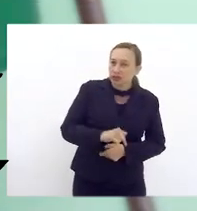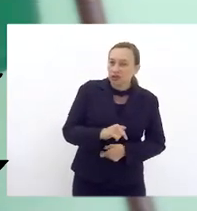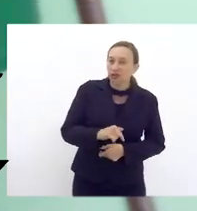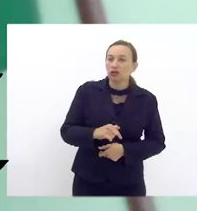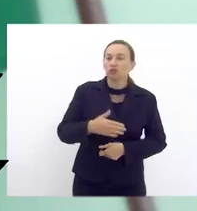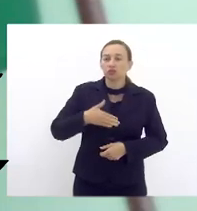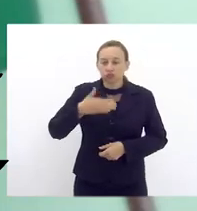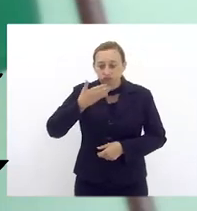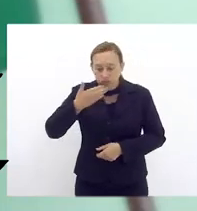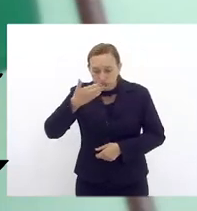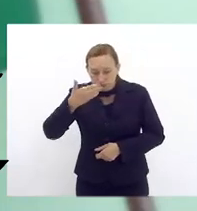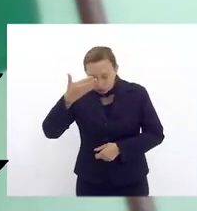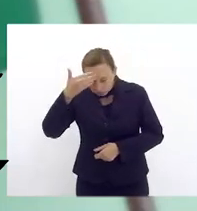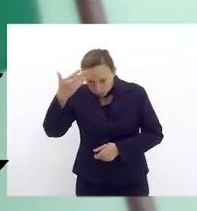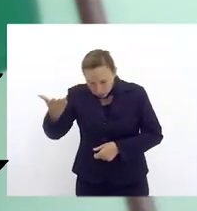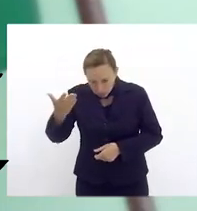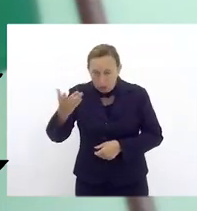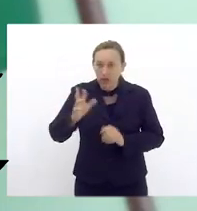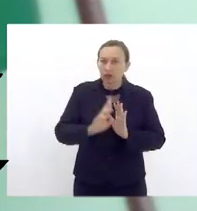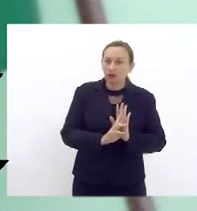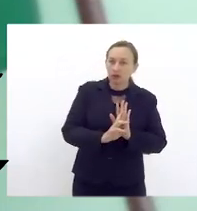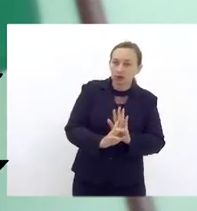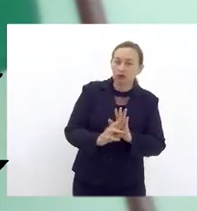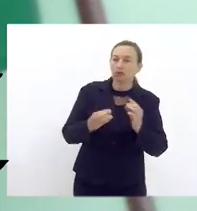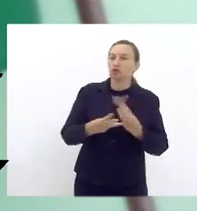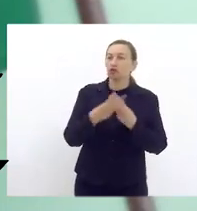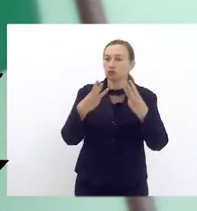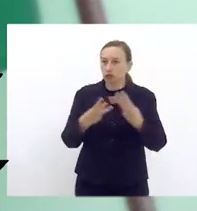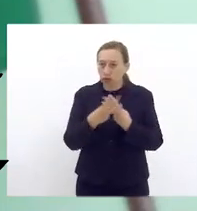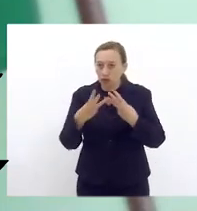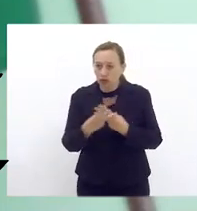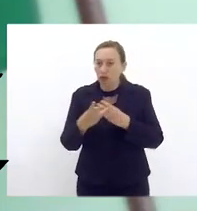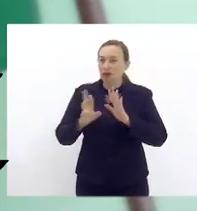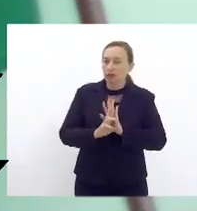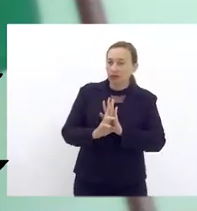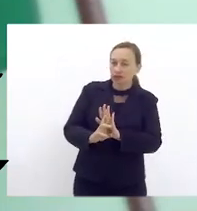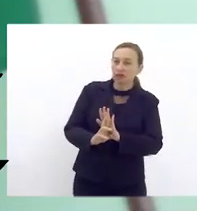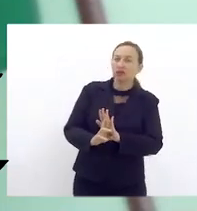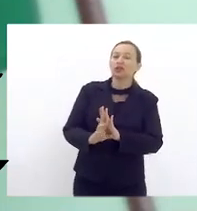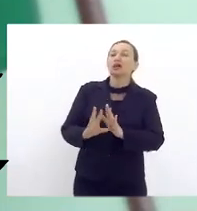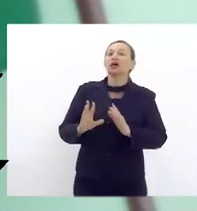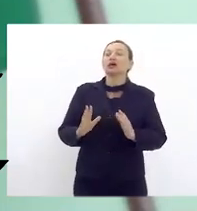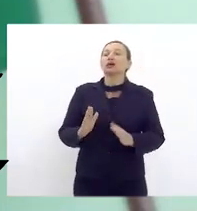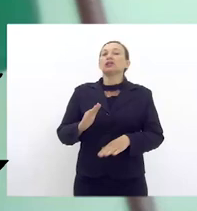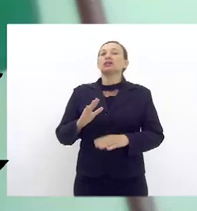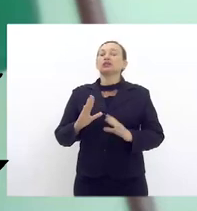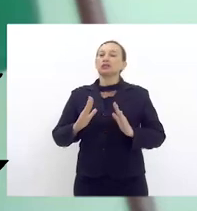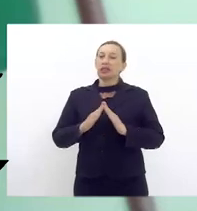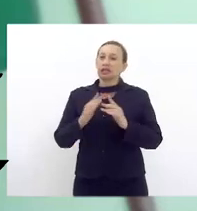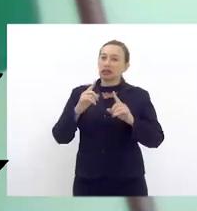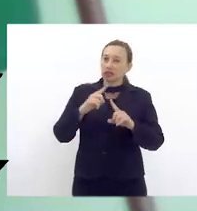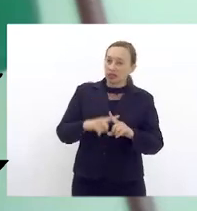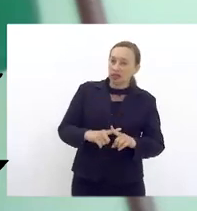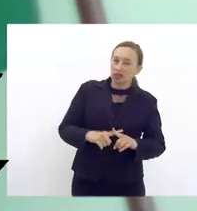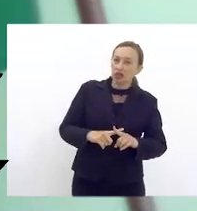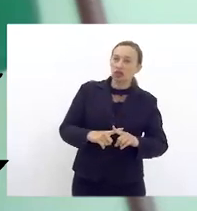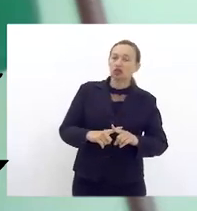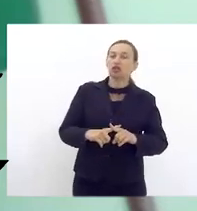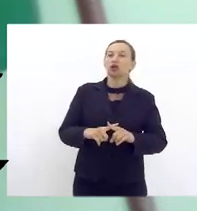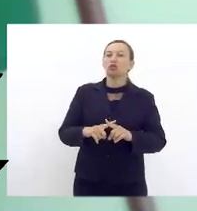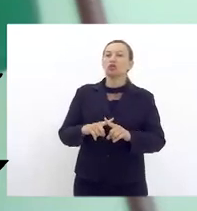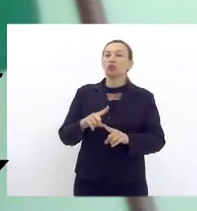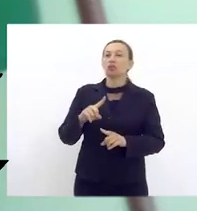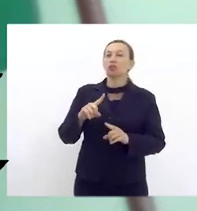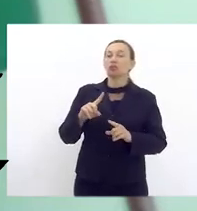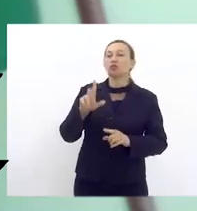muçulmanos tivemos representação do Judaísmo tivemos apresentação da Igreja Universal tivemos representação de todas as religiões